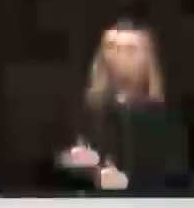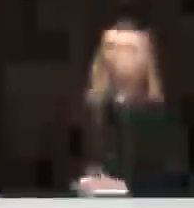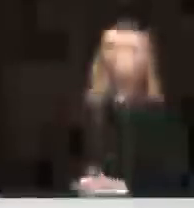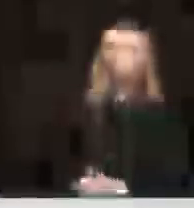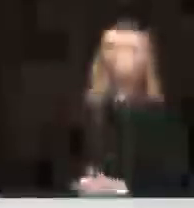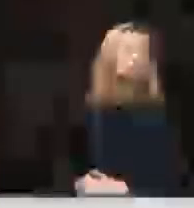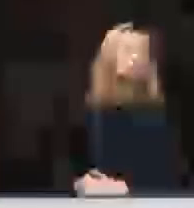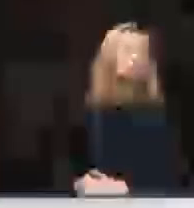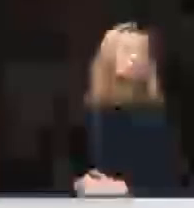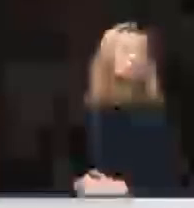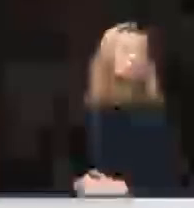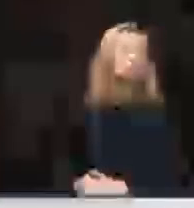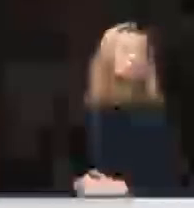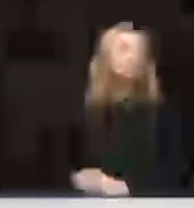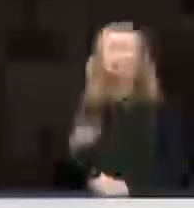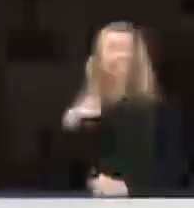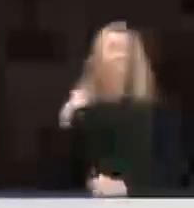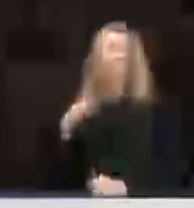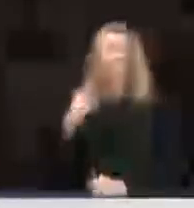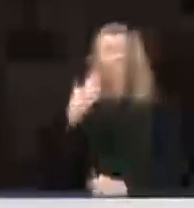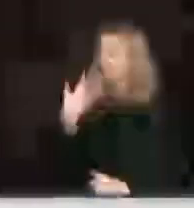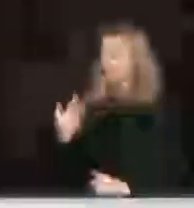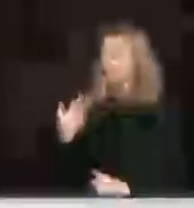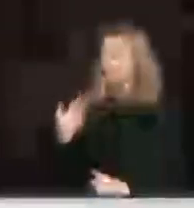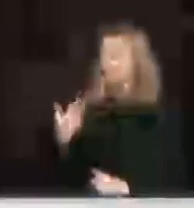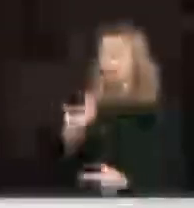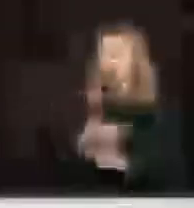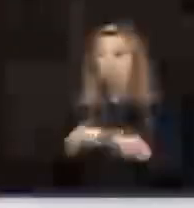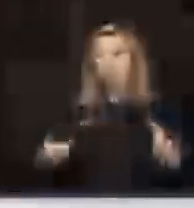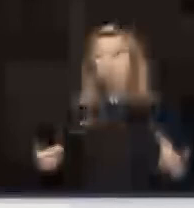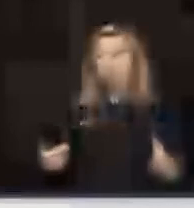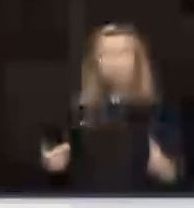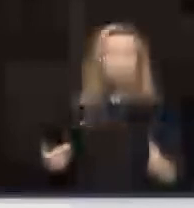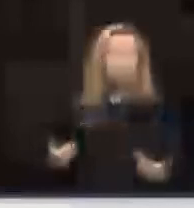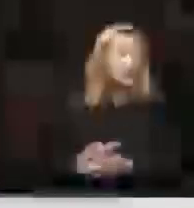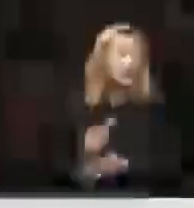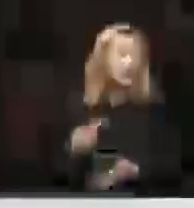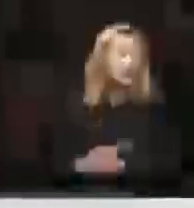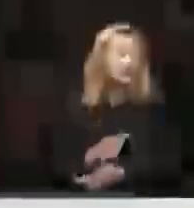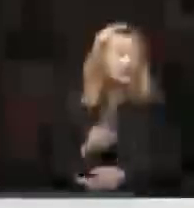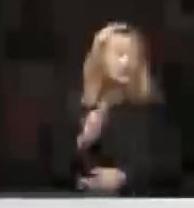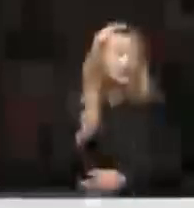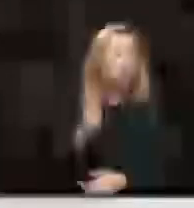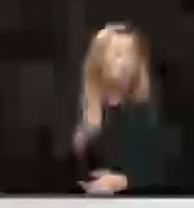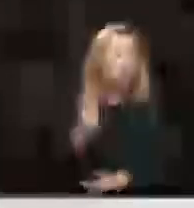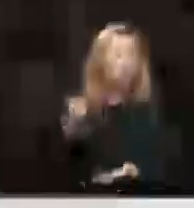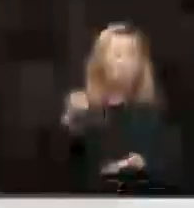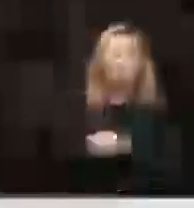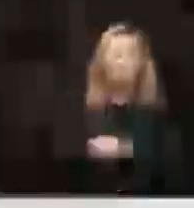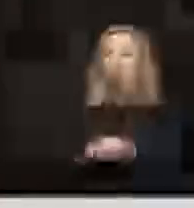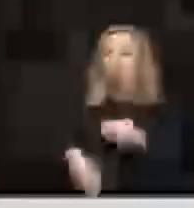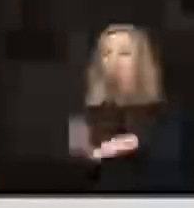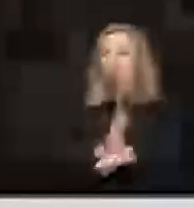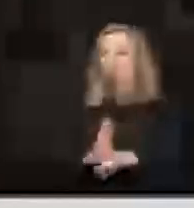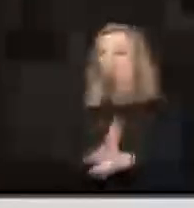por fazer determinado tipo de denúncia, ou até por exigir o cumprimento da Constituição. Muito obrigado.